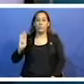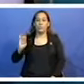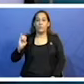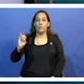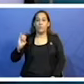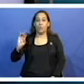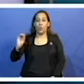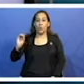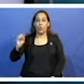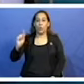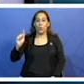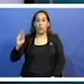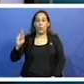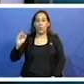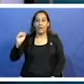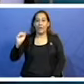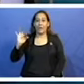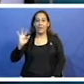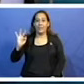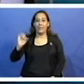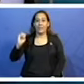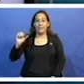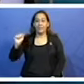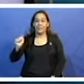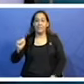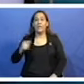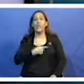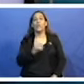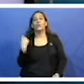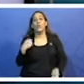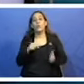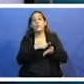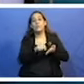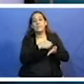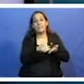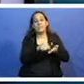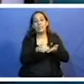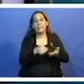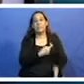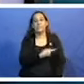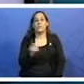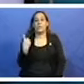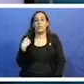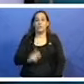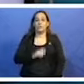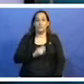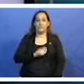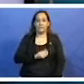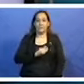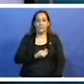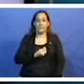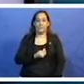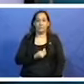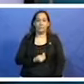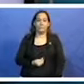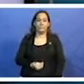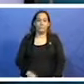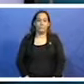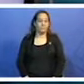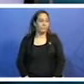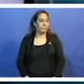Autobiografia, quando nós mesmos escrevemos sobre nossa vida, certo? Biografia é quando